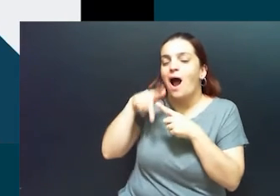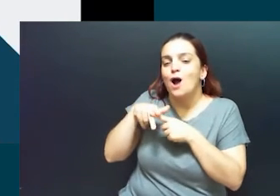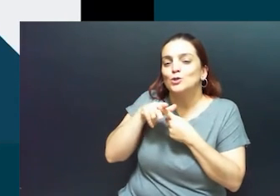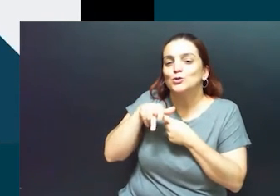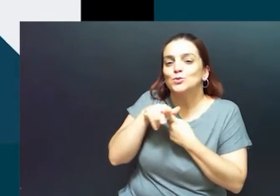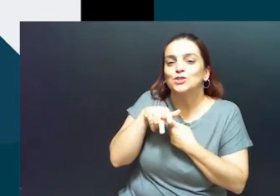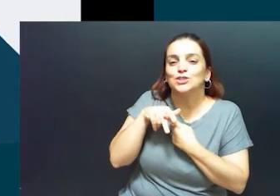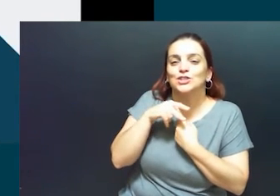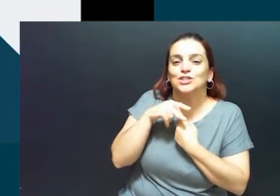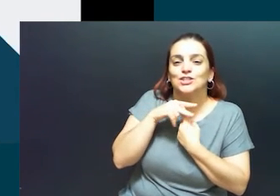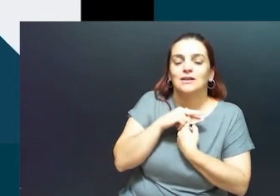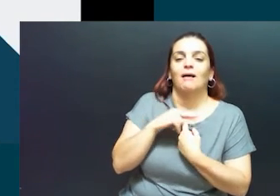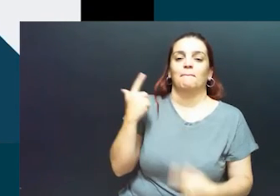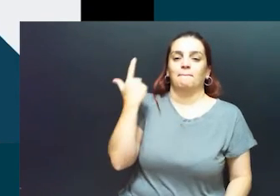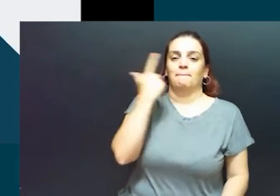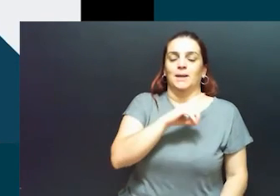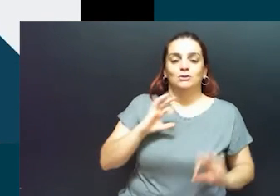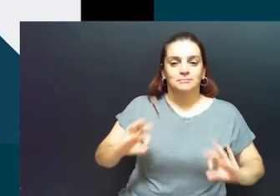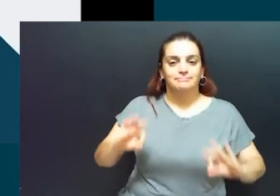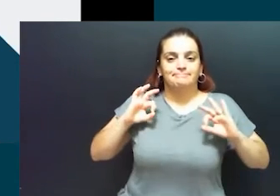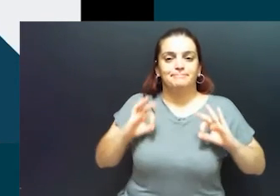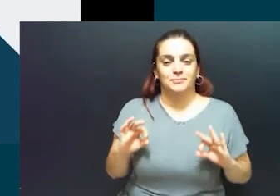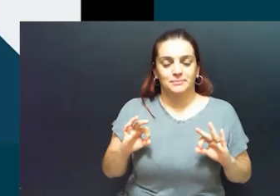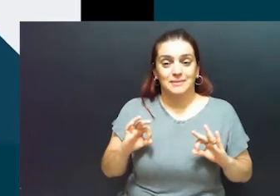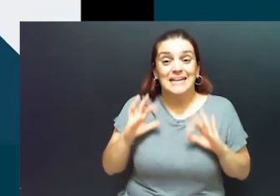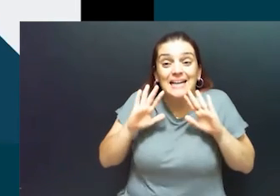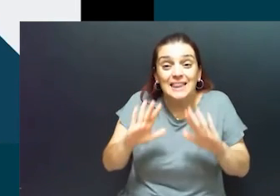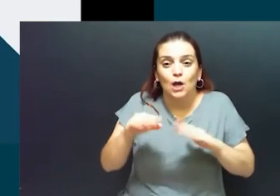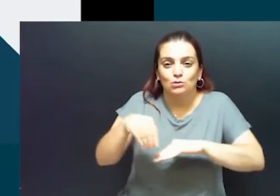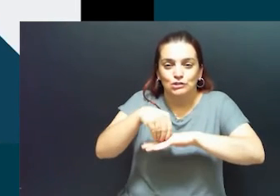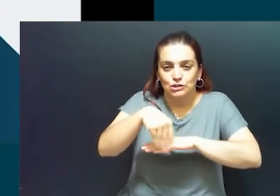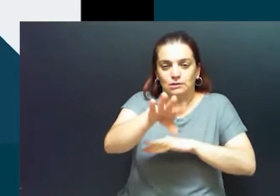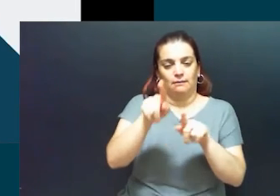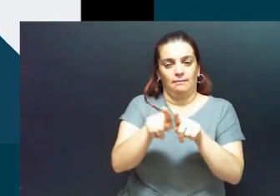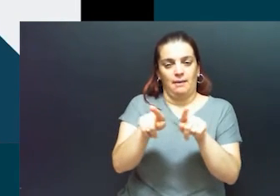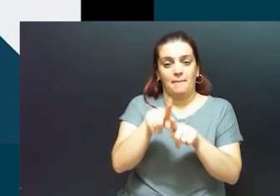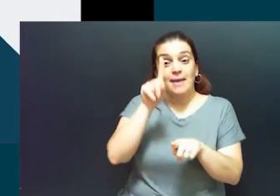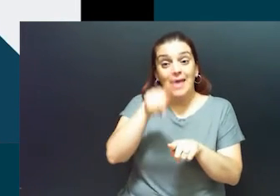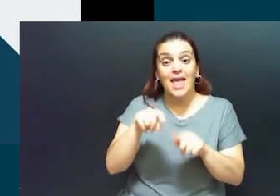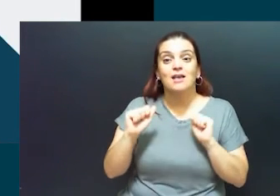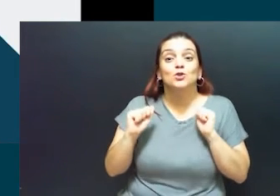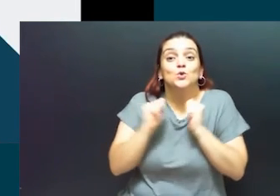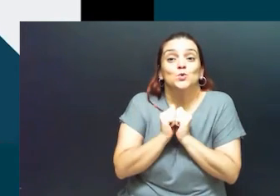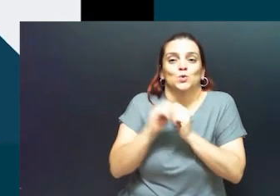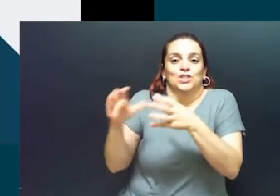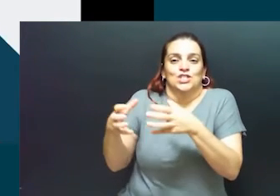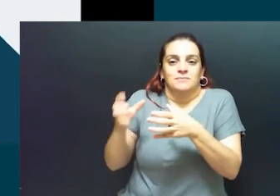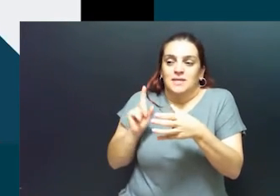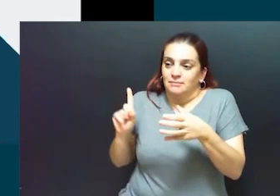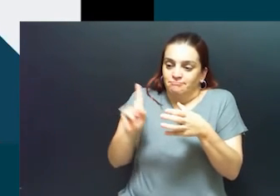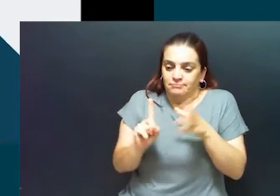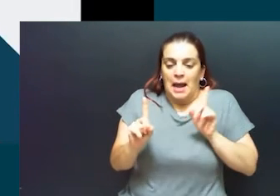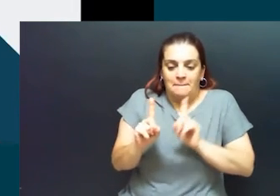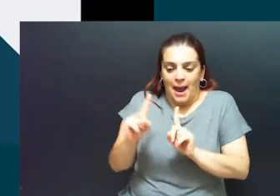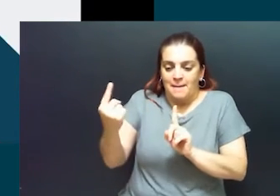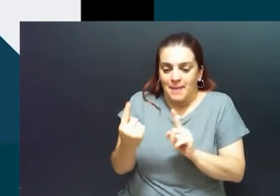produto para a gente estar totalmente conectado. Então, uma dica também é fazer isso, né, junto com o time, com base, né, na estratégia da empresa.